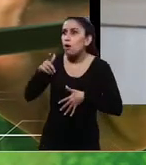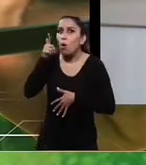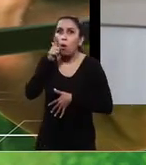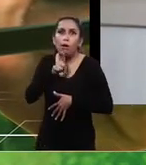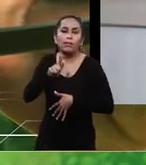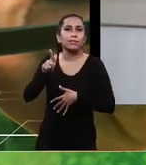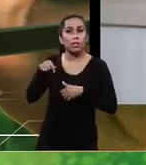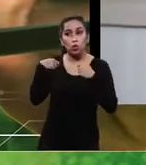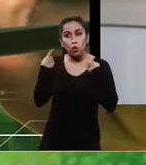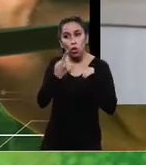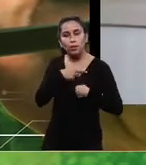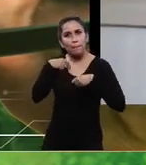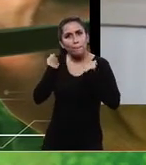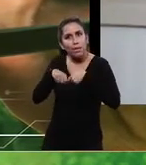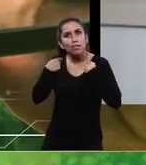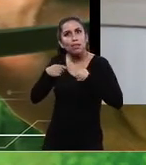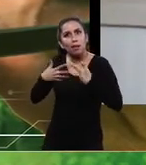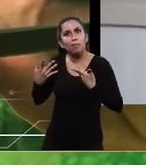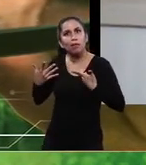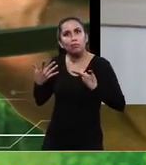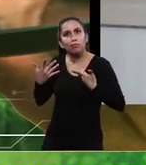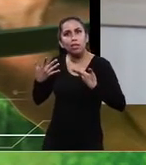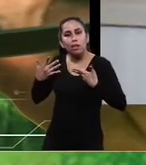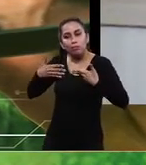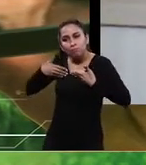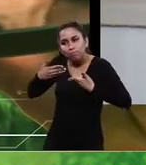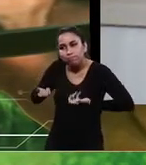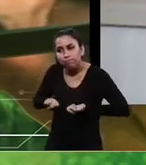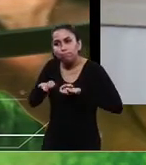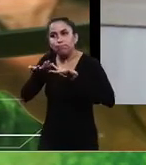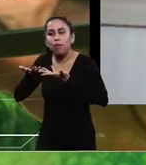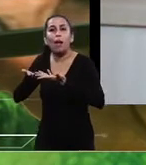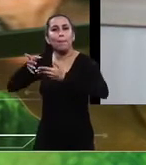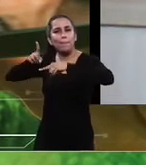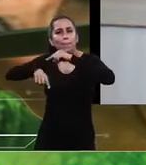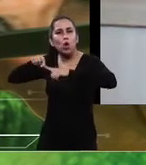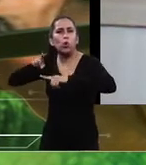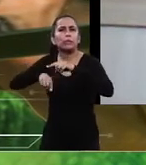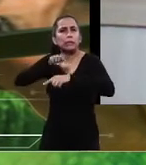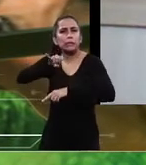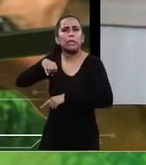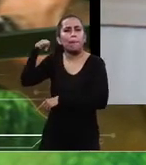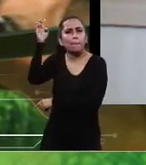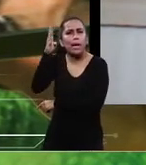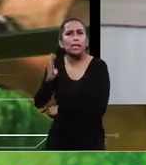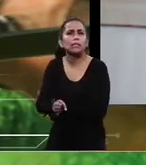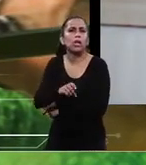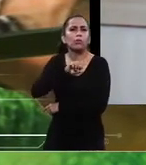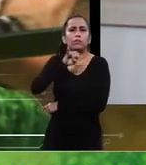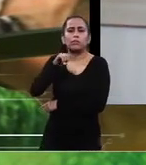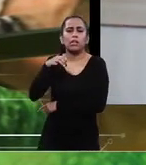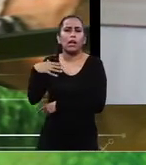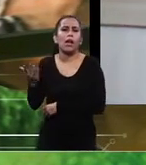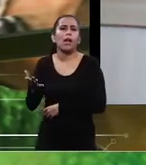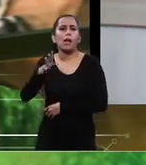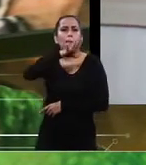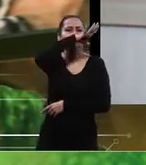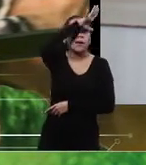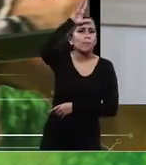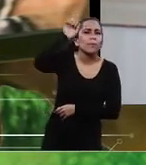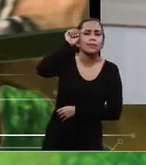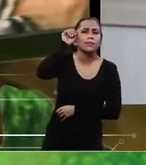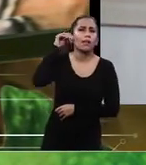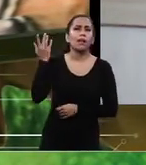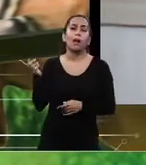que necessitamos para colocar nossos produtos, seja do Brasil, seja da Amazônia,